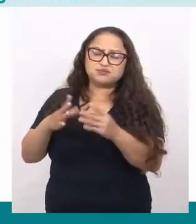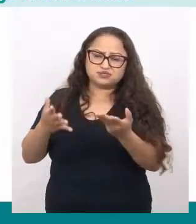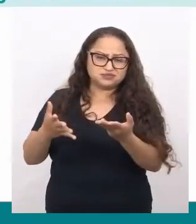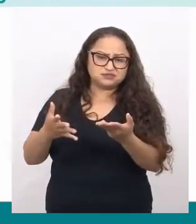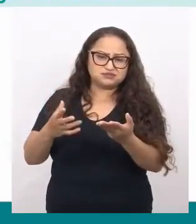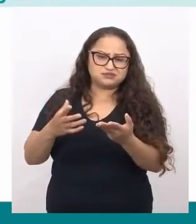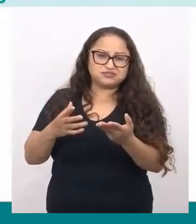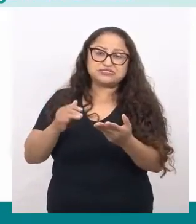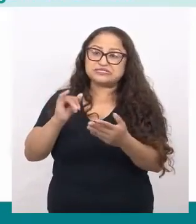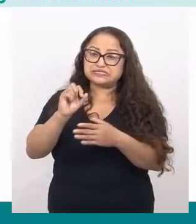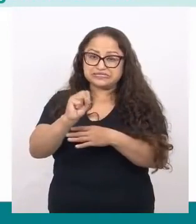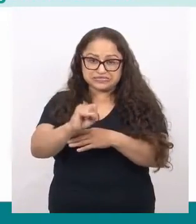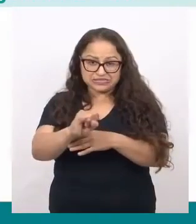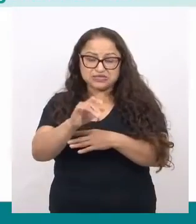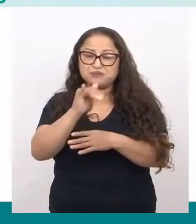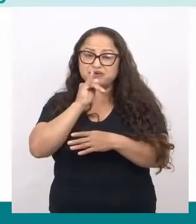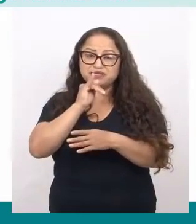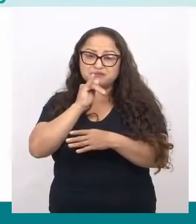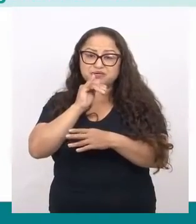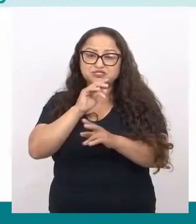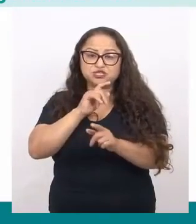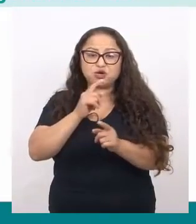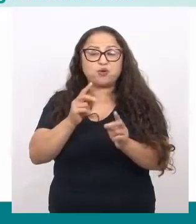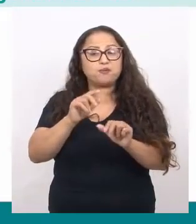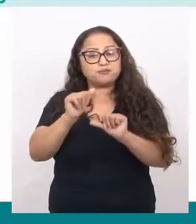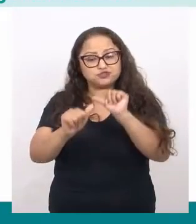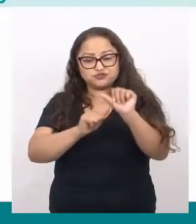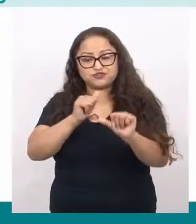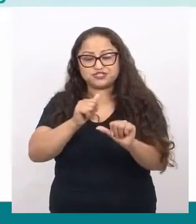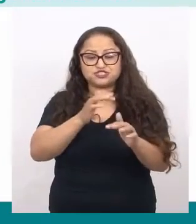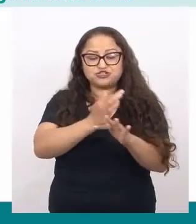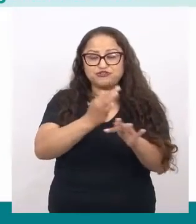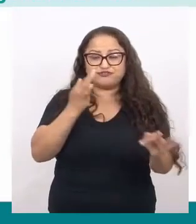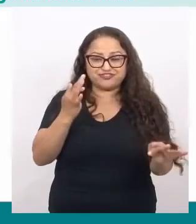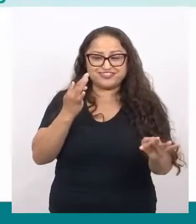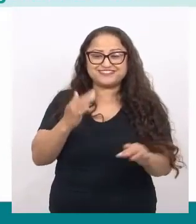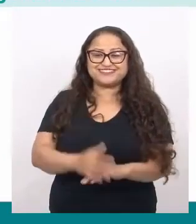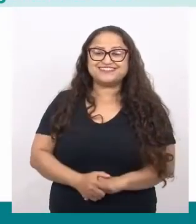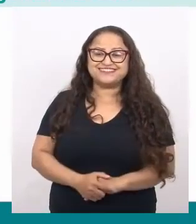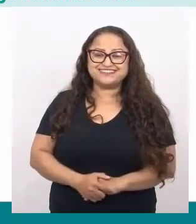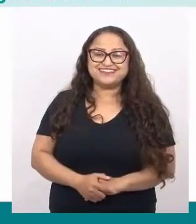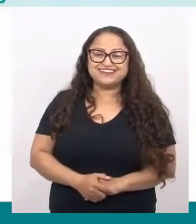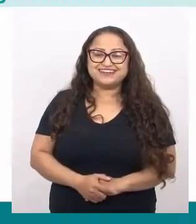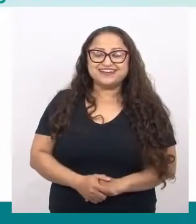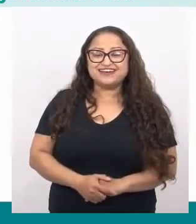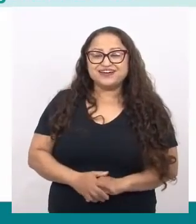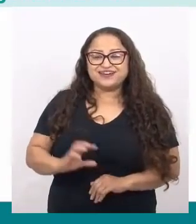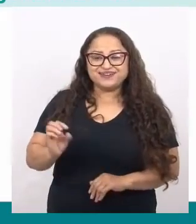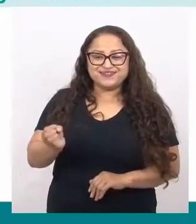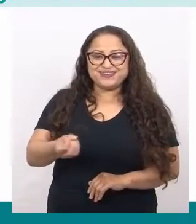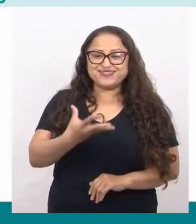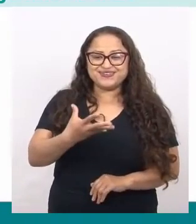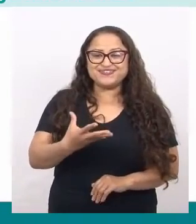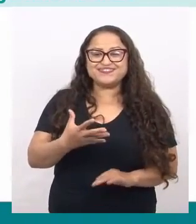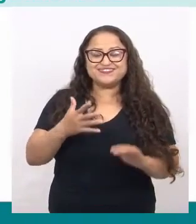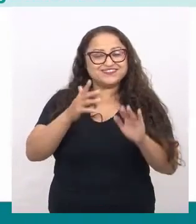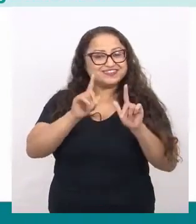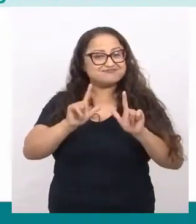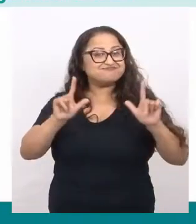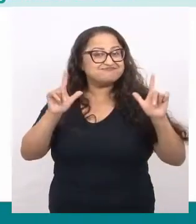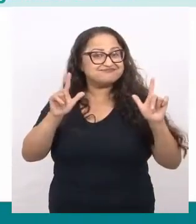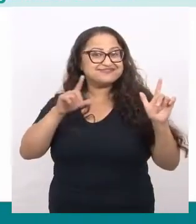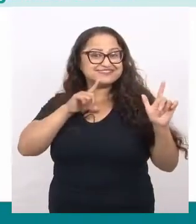vez de matemática for física, a mesma coisa, tá? Então, é uma nova cara para as componentes, mas o